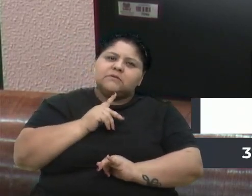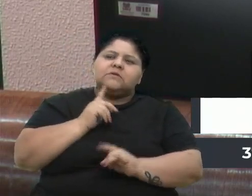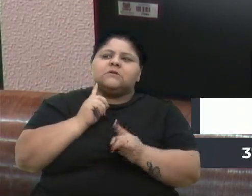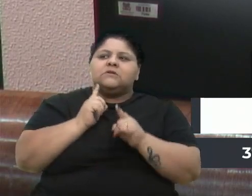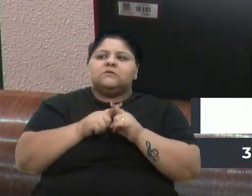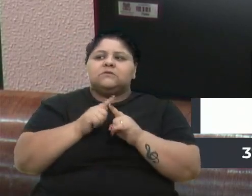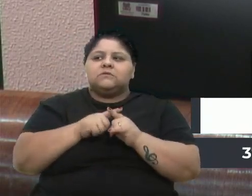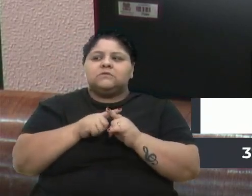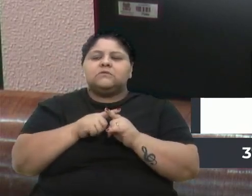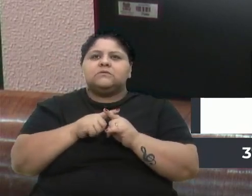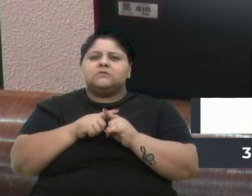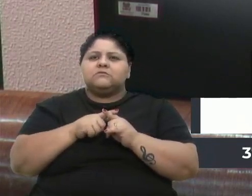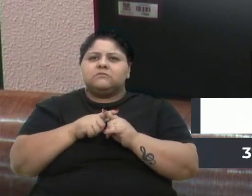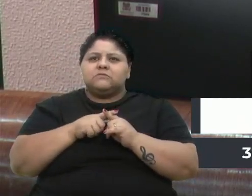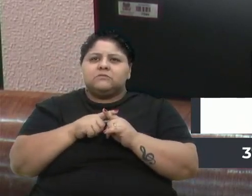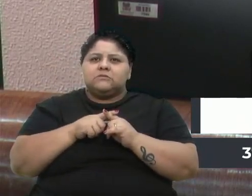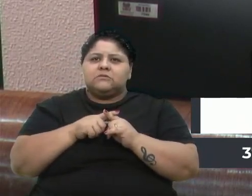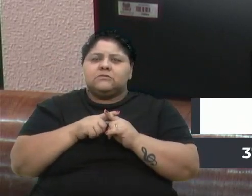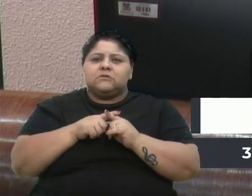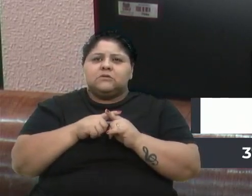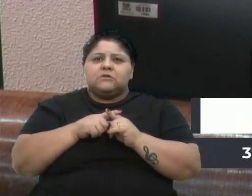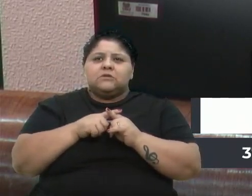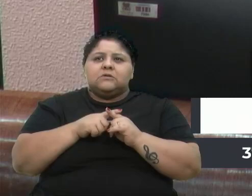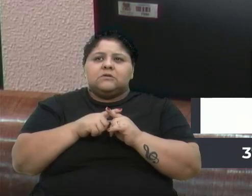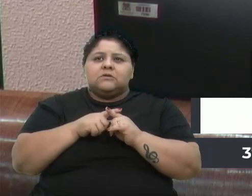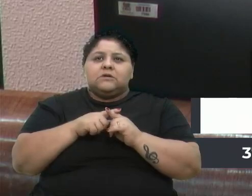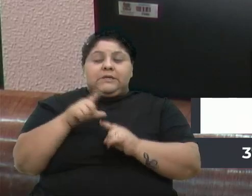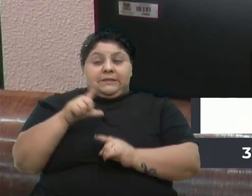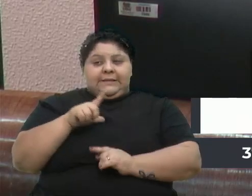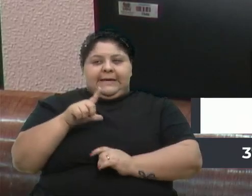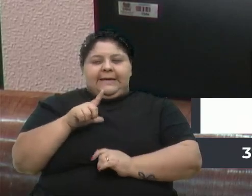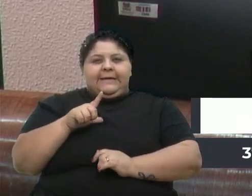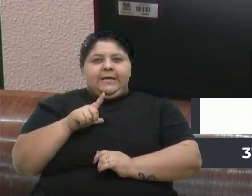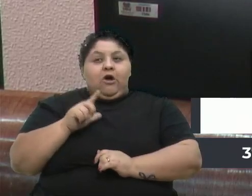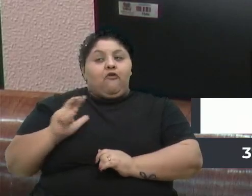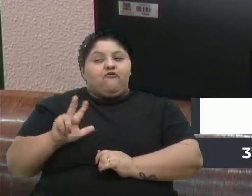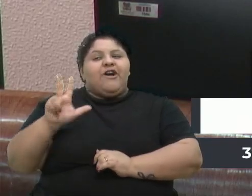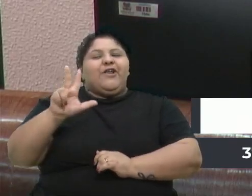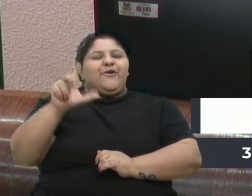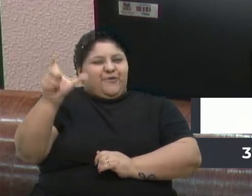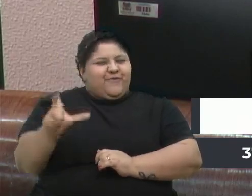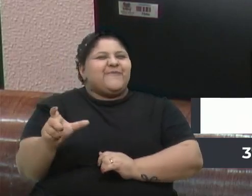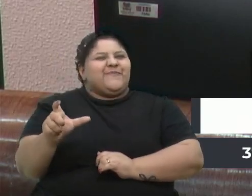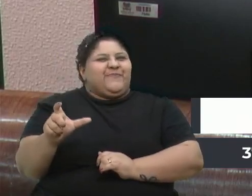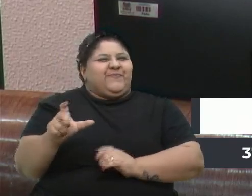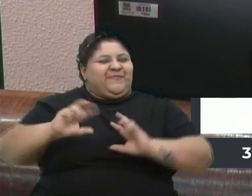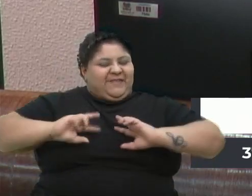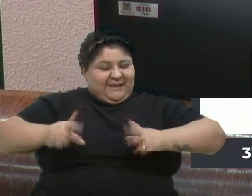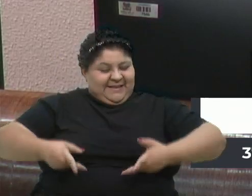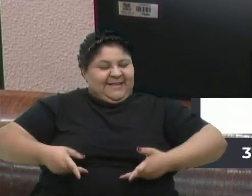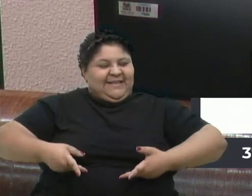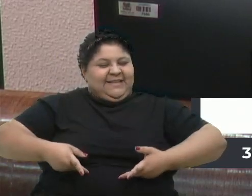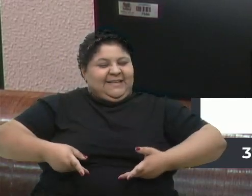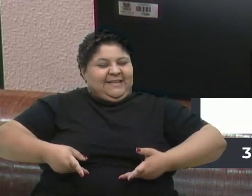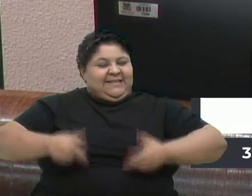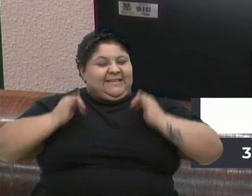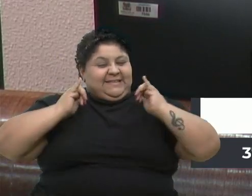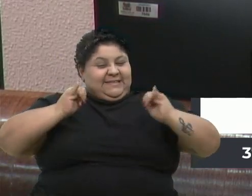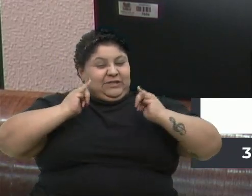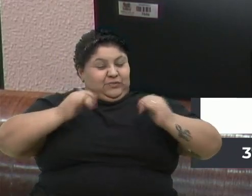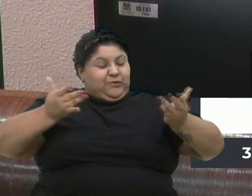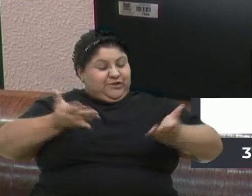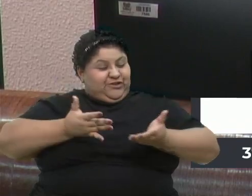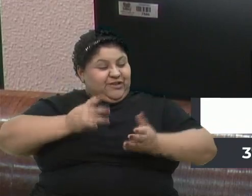porque tem valor humano aí, né? E se esse transporte já vinha acontecendo e é uma